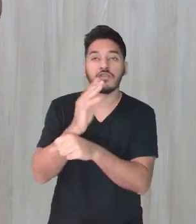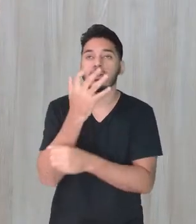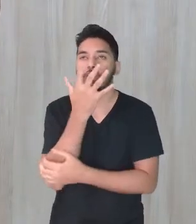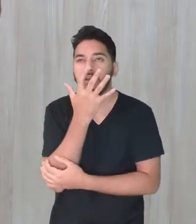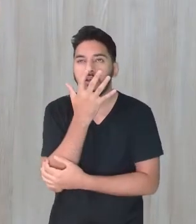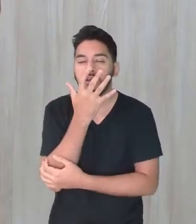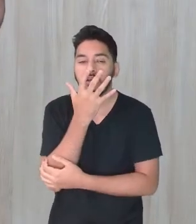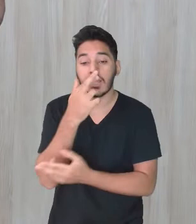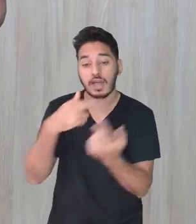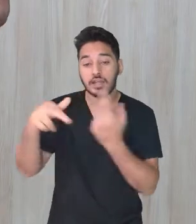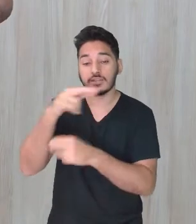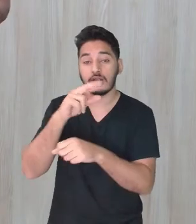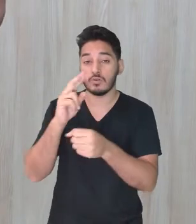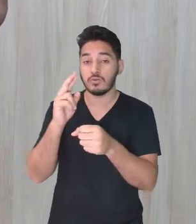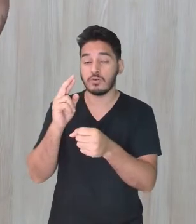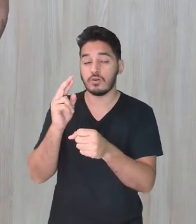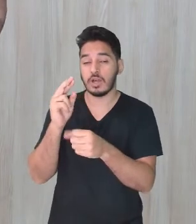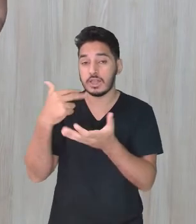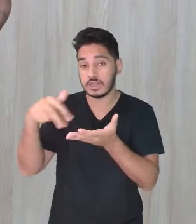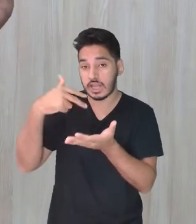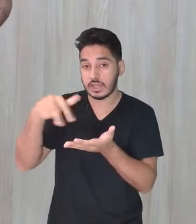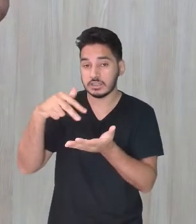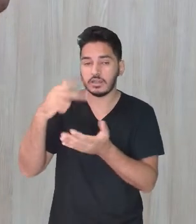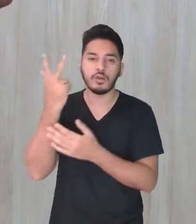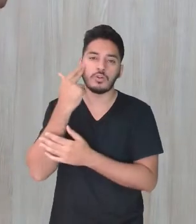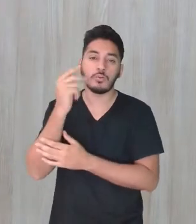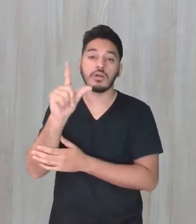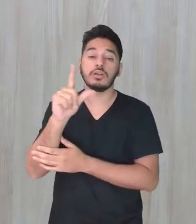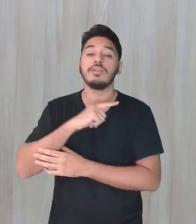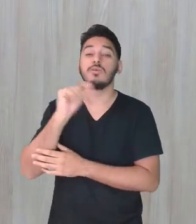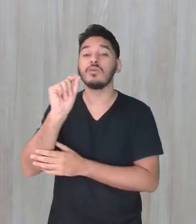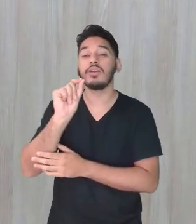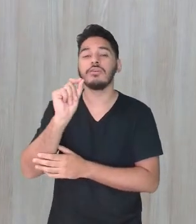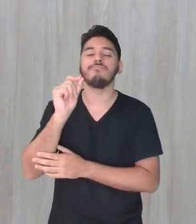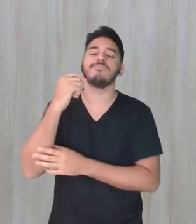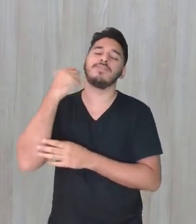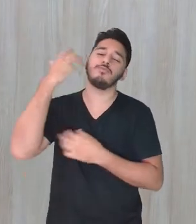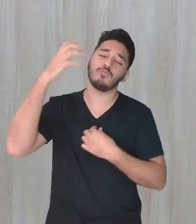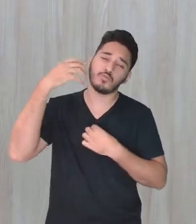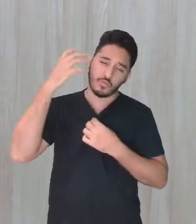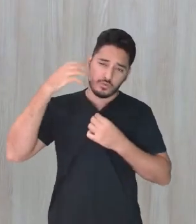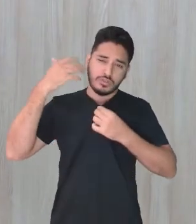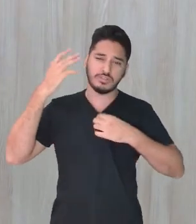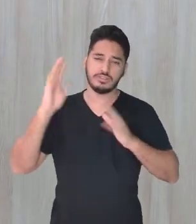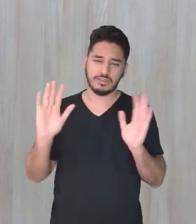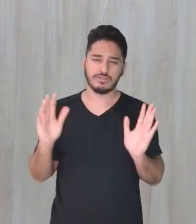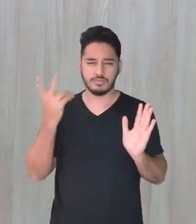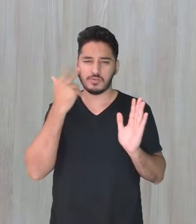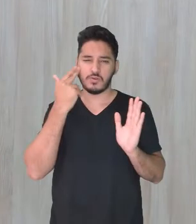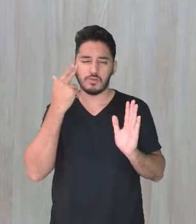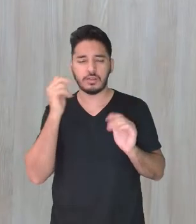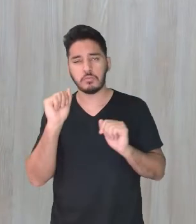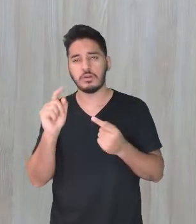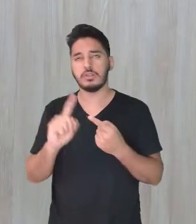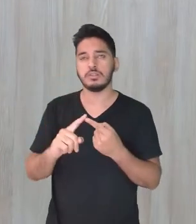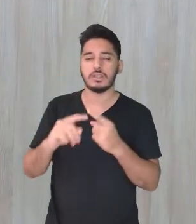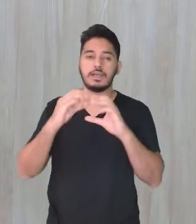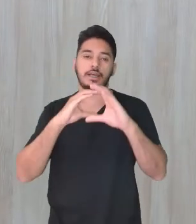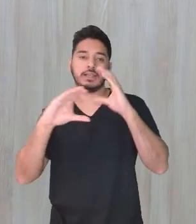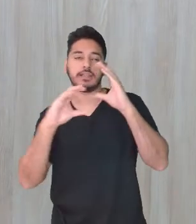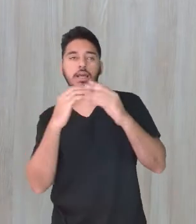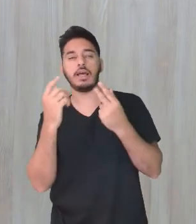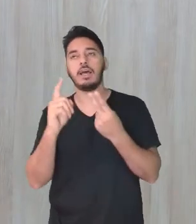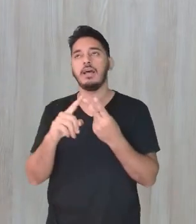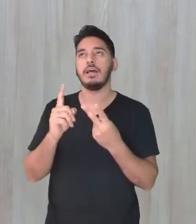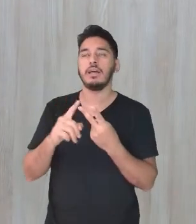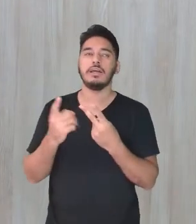for relacionado à dança, normalmente vai acompanhar aí uma música. Seja ela cantada,